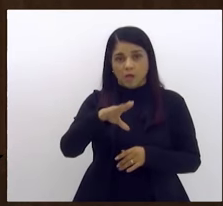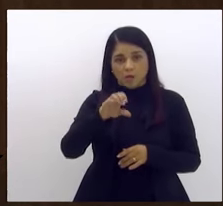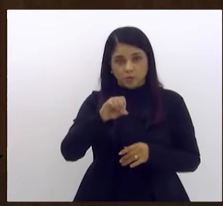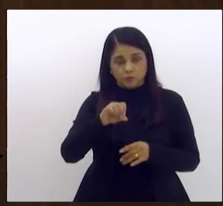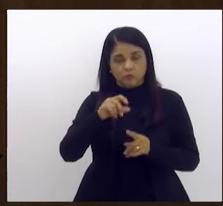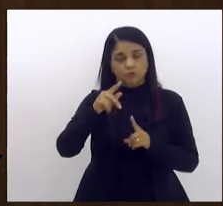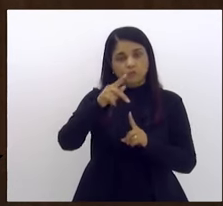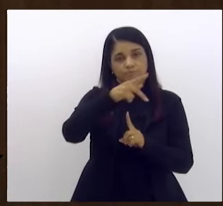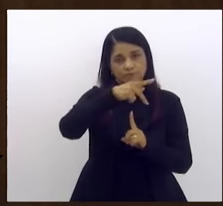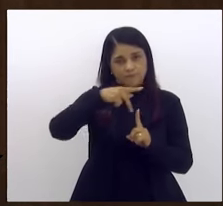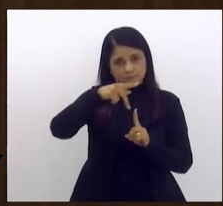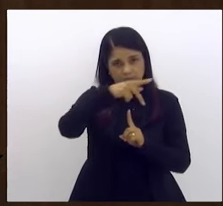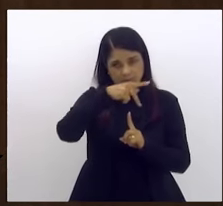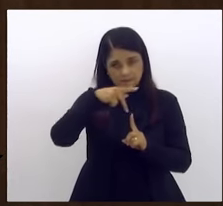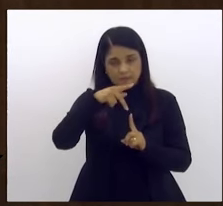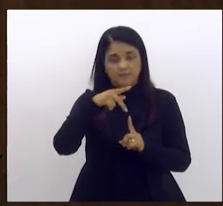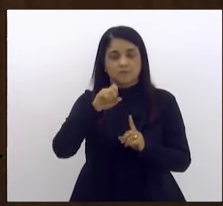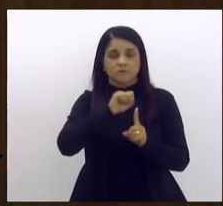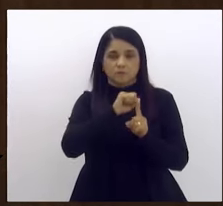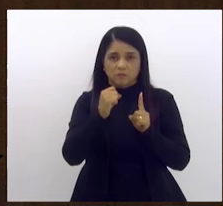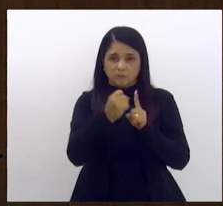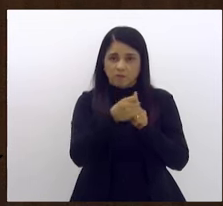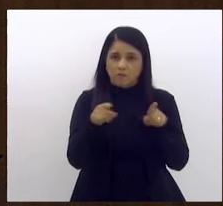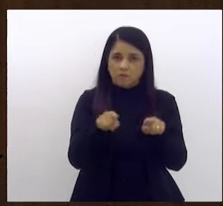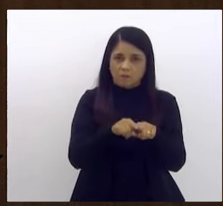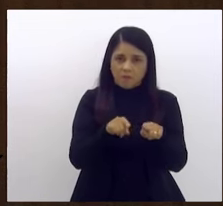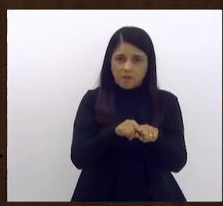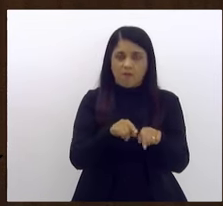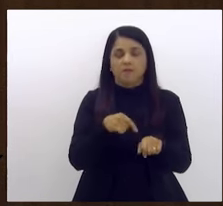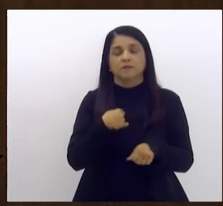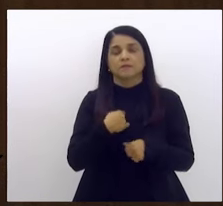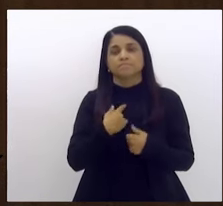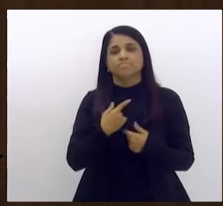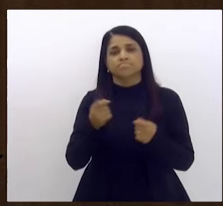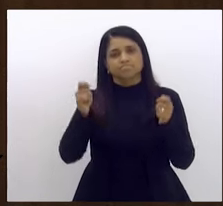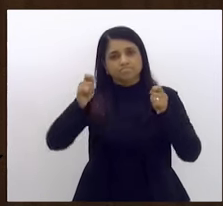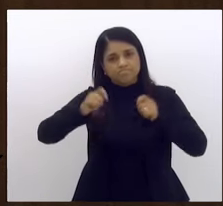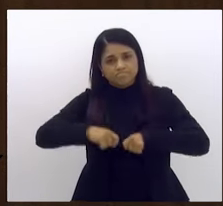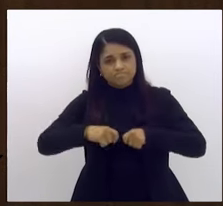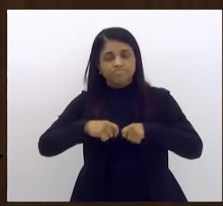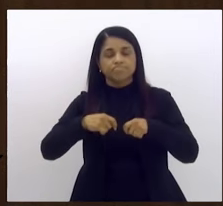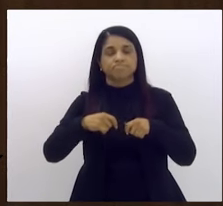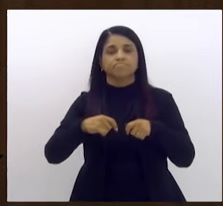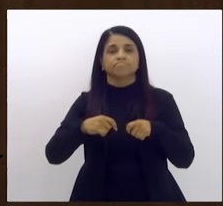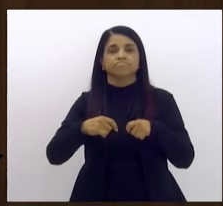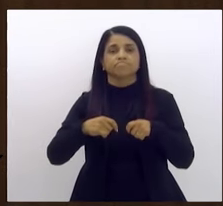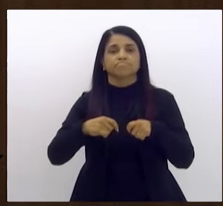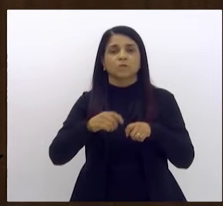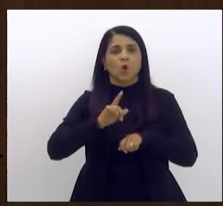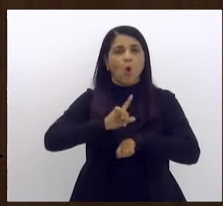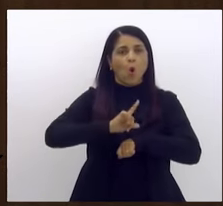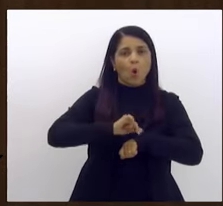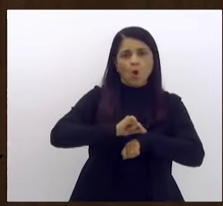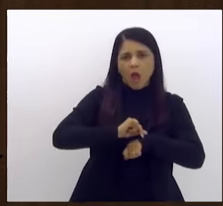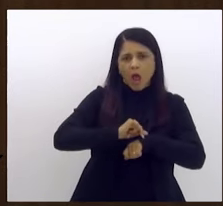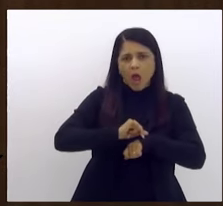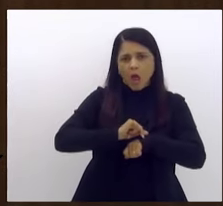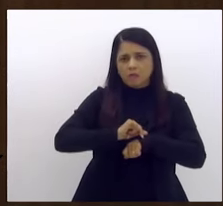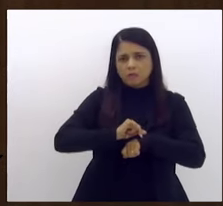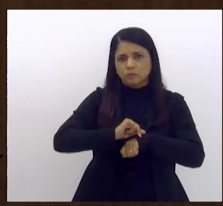Previdência Social. E a gente também estabelece que não é possível determinar horário